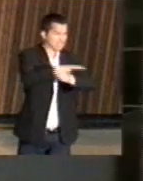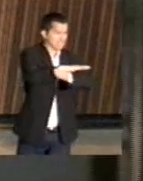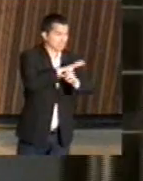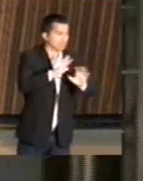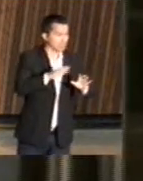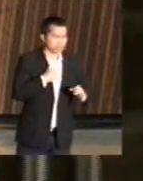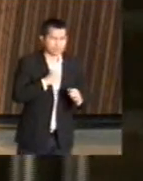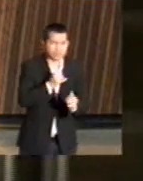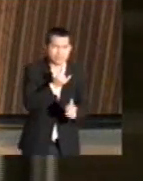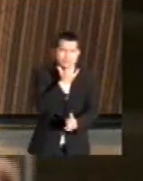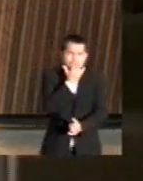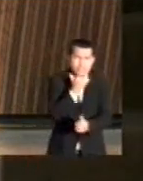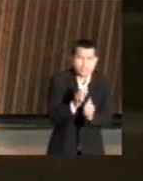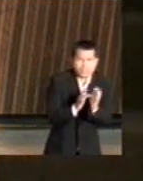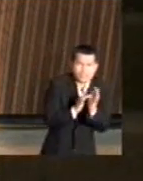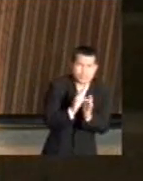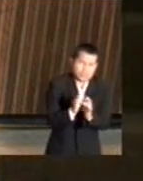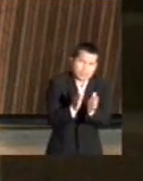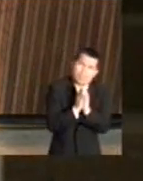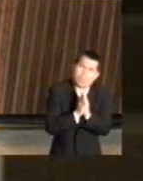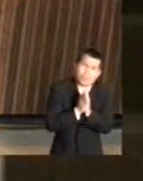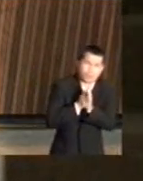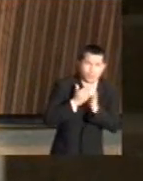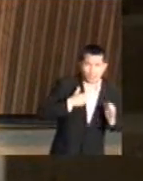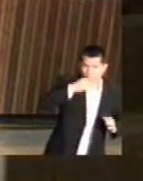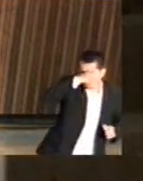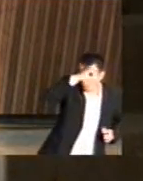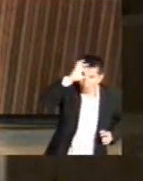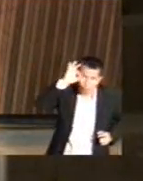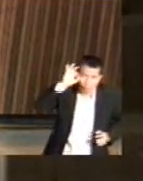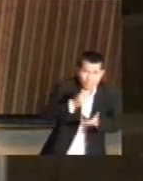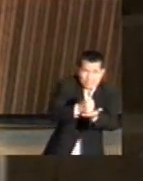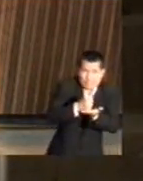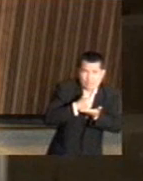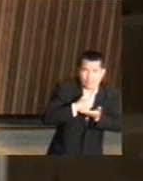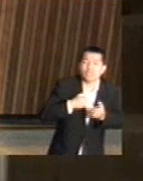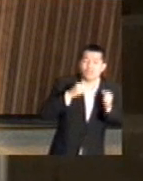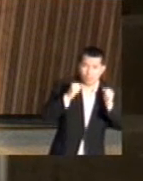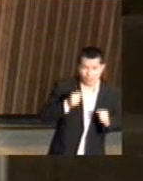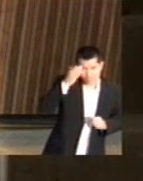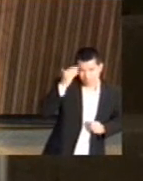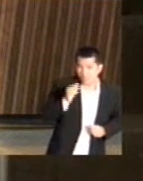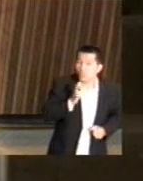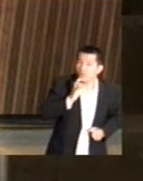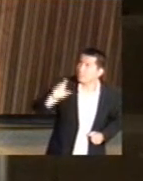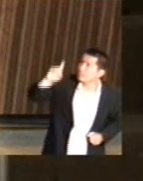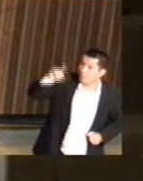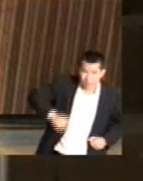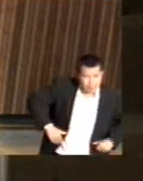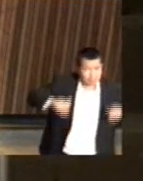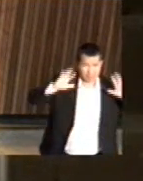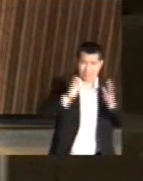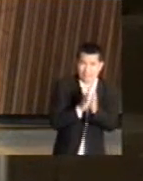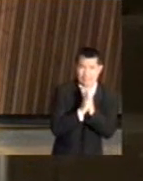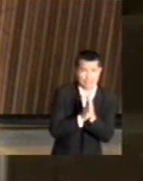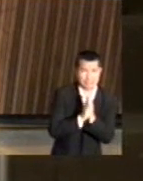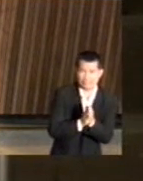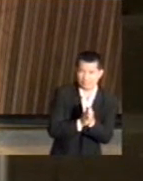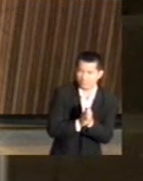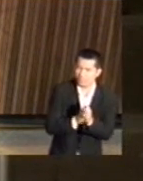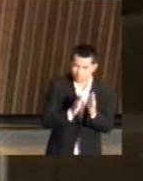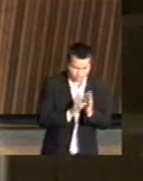Deus. A Bíblia vai dizer que quando um marido e uma mulher não se respeitam mutuamente, está